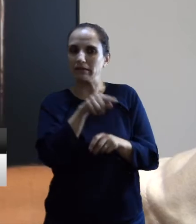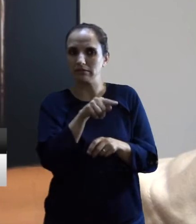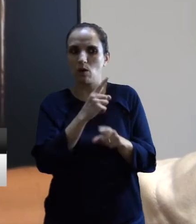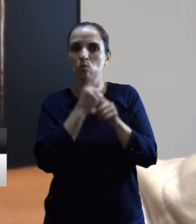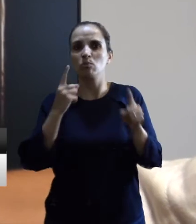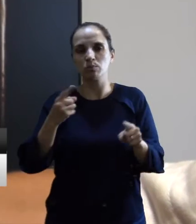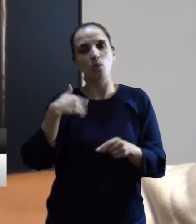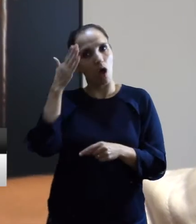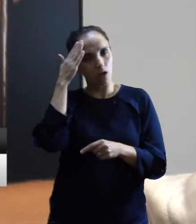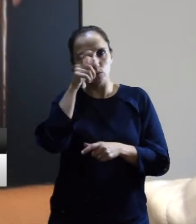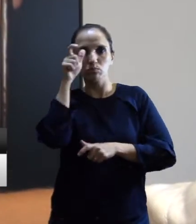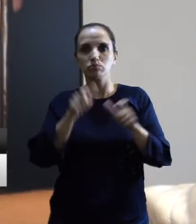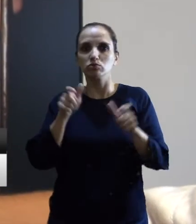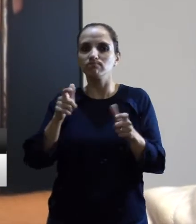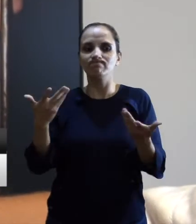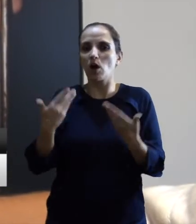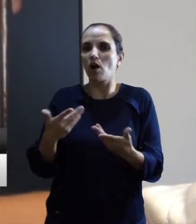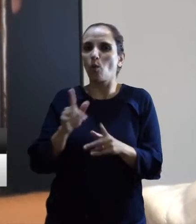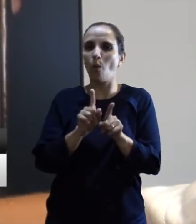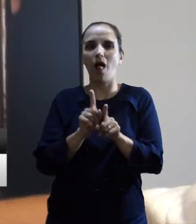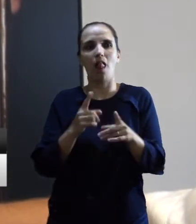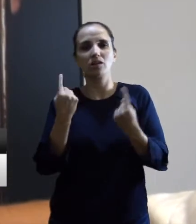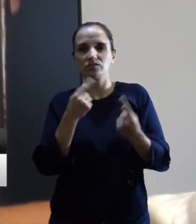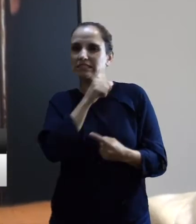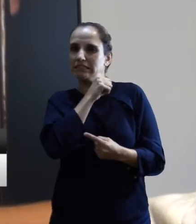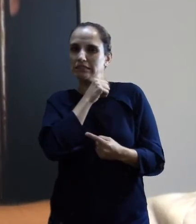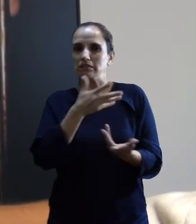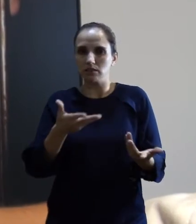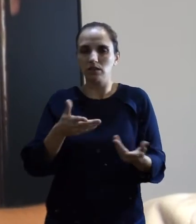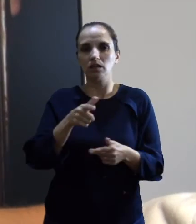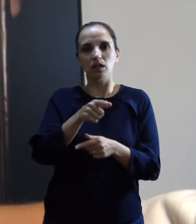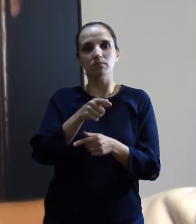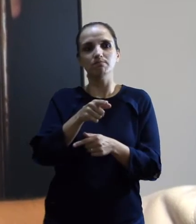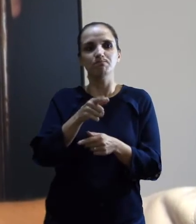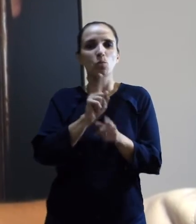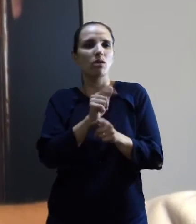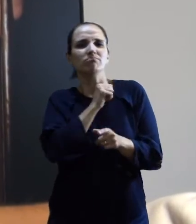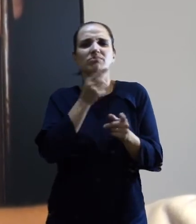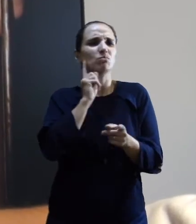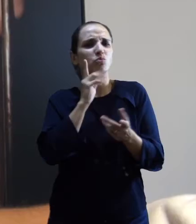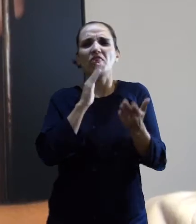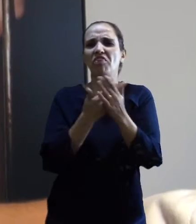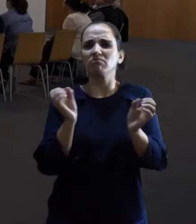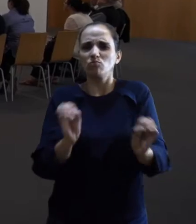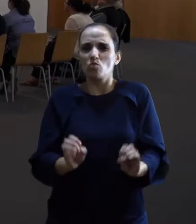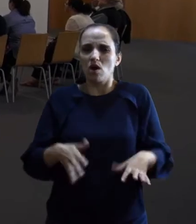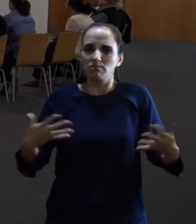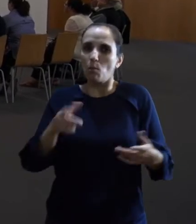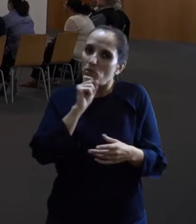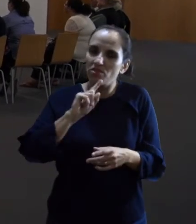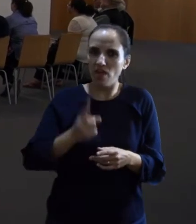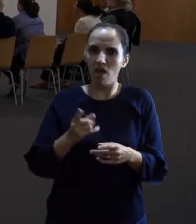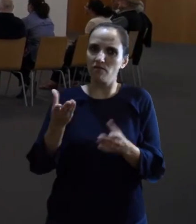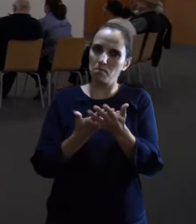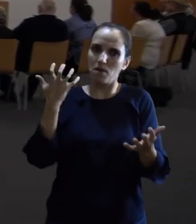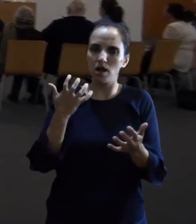tema, porque acho que as pessoas hoje em dia não ligam muito a isso. Não dão importância, mas acho que